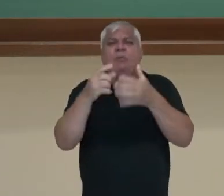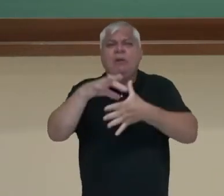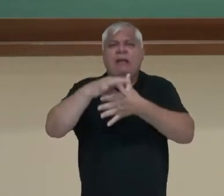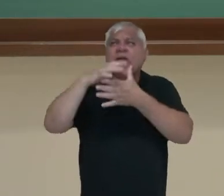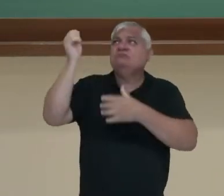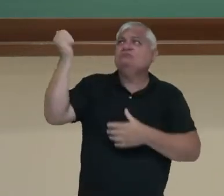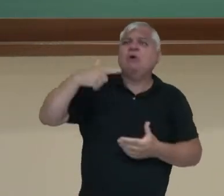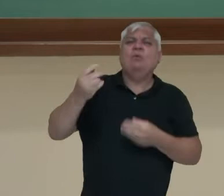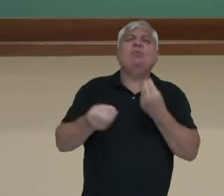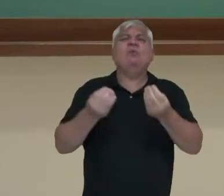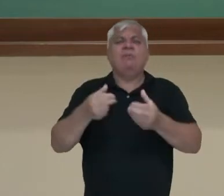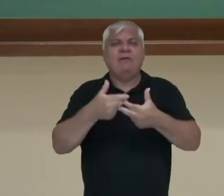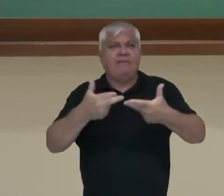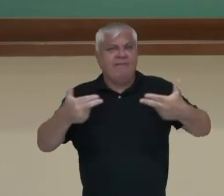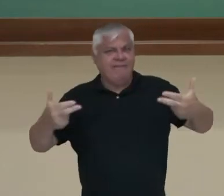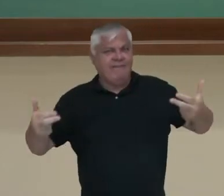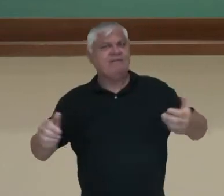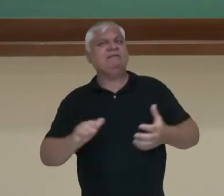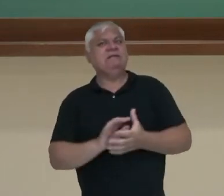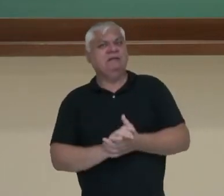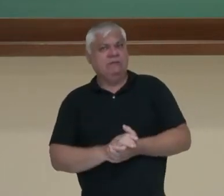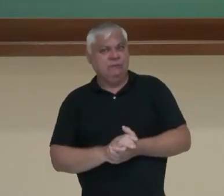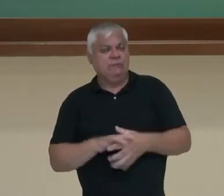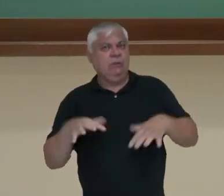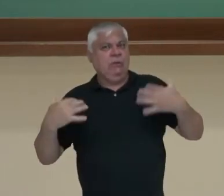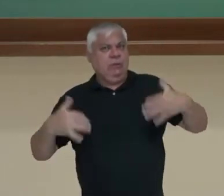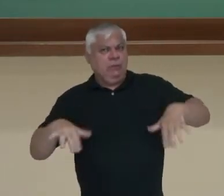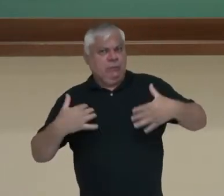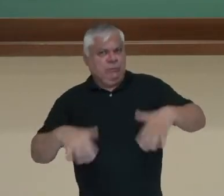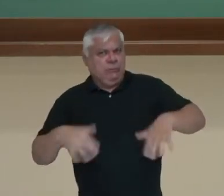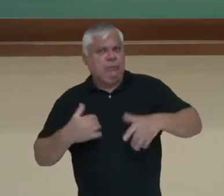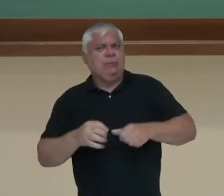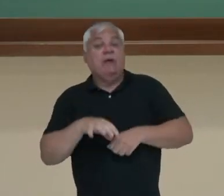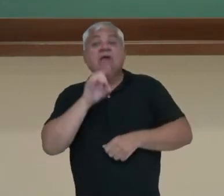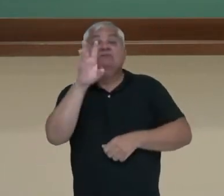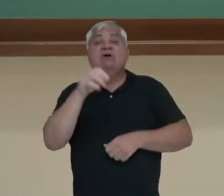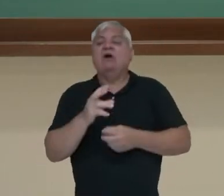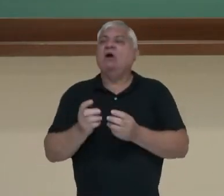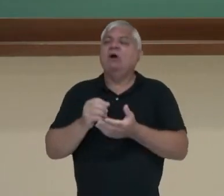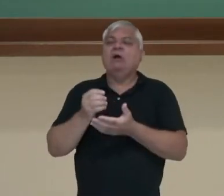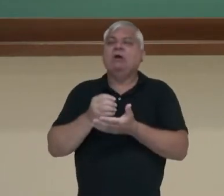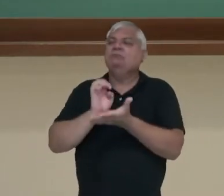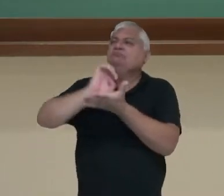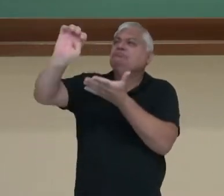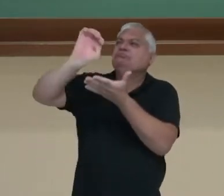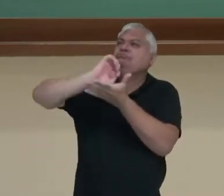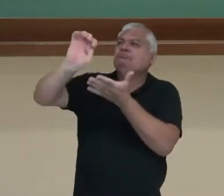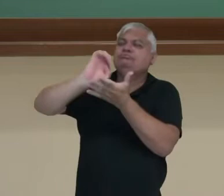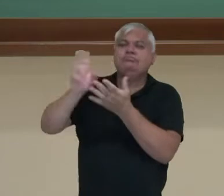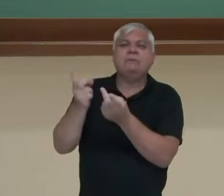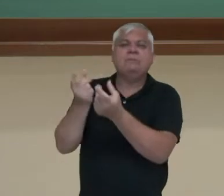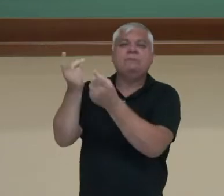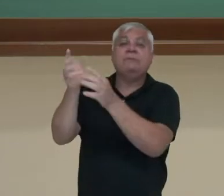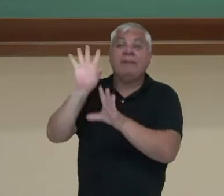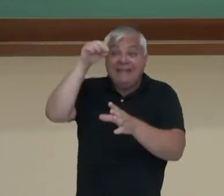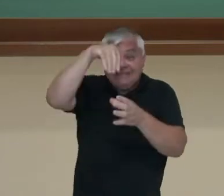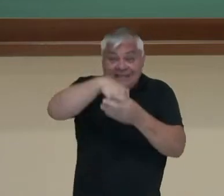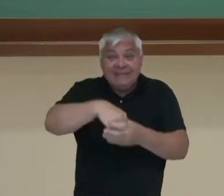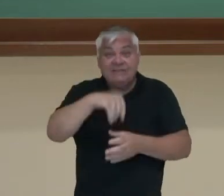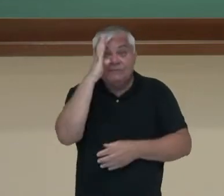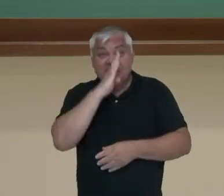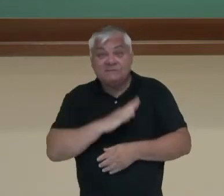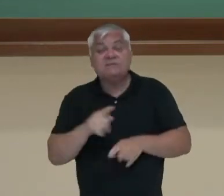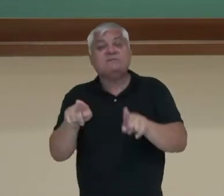sol, né? Tem várias outras funções, não somente, né, a exportação, mas também abastecer o mercado interno também com a